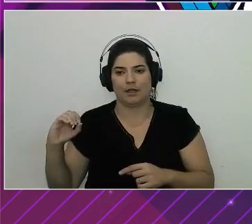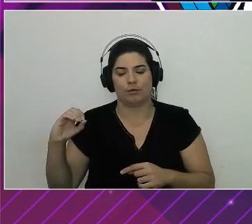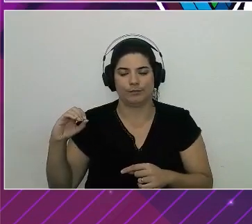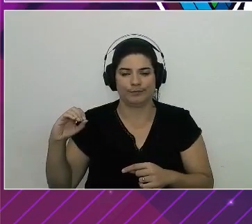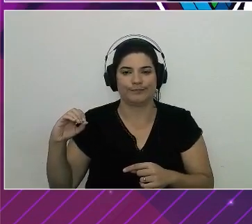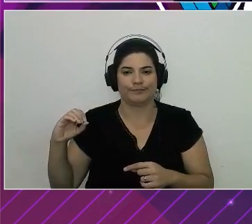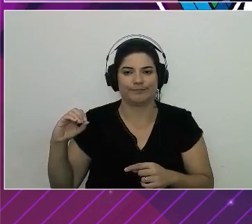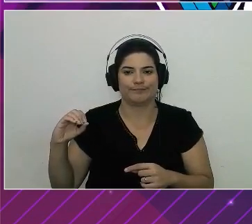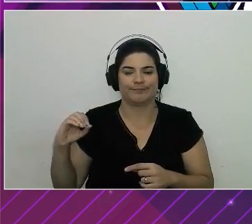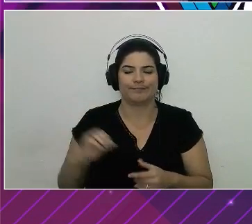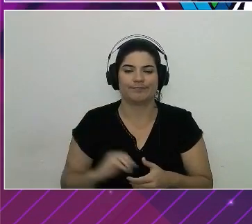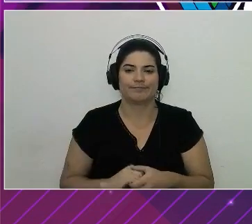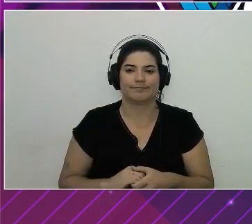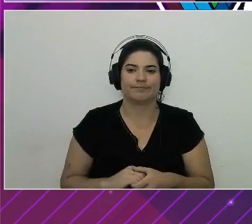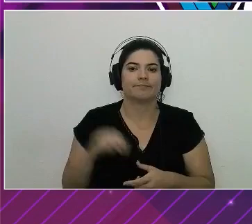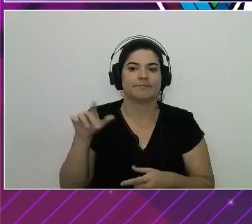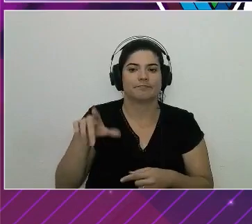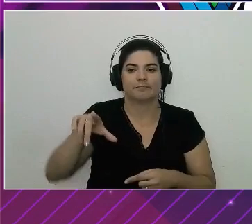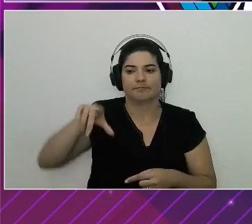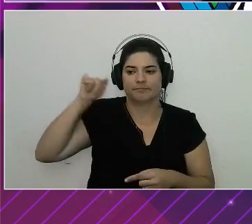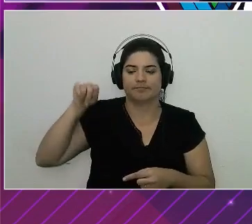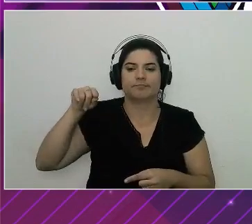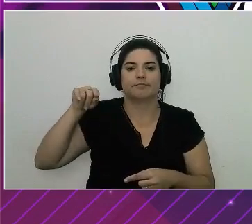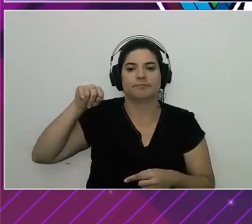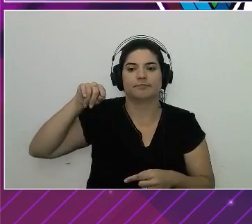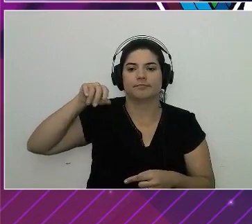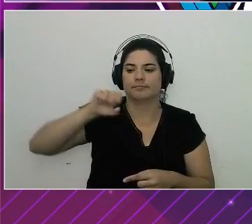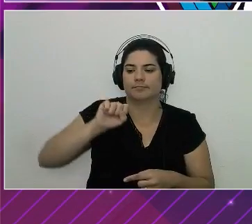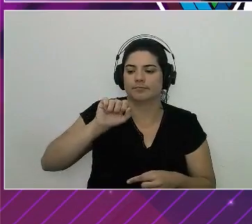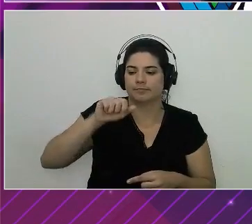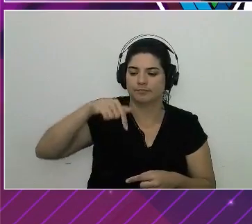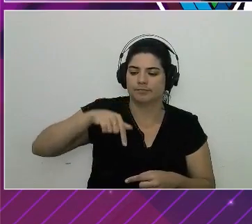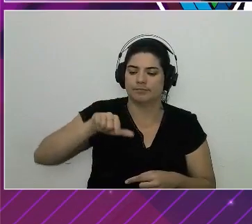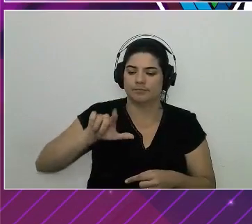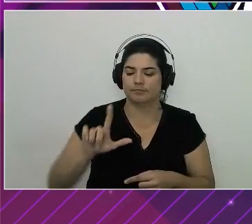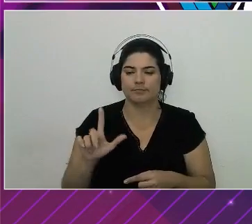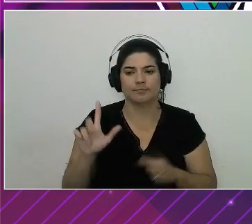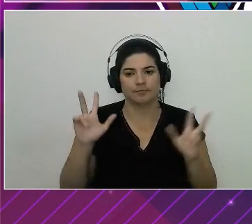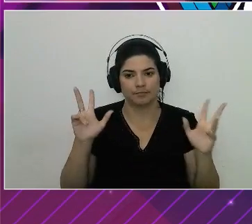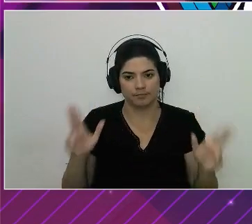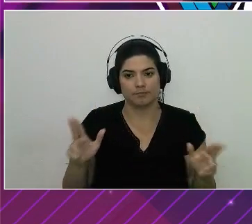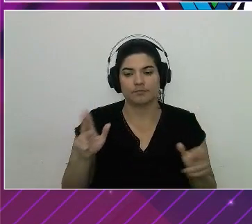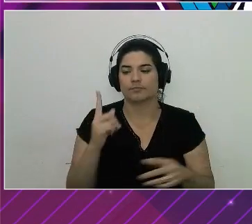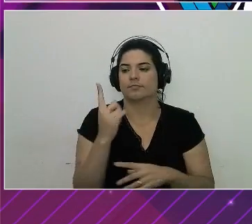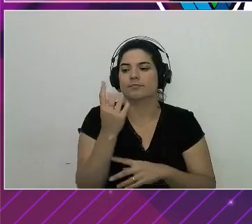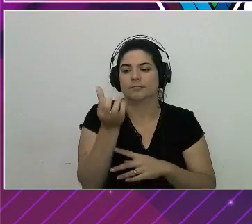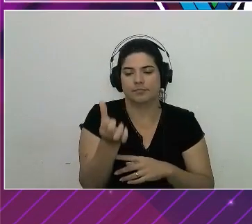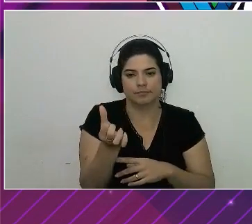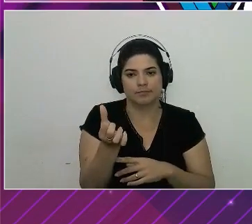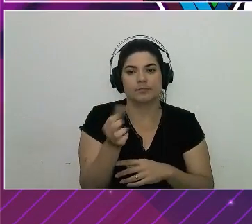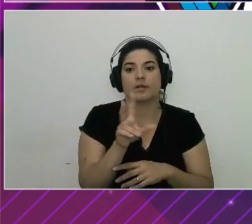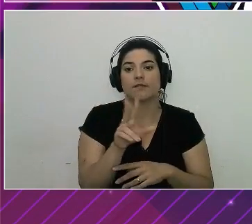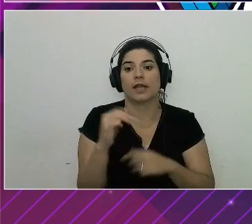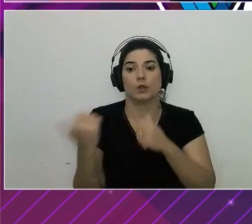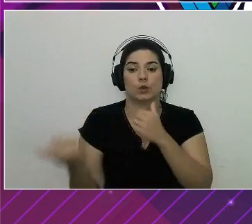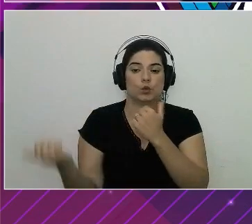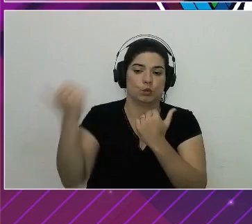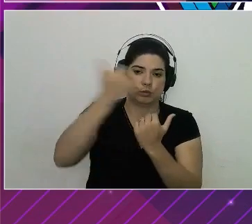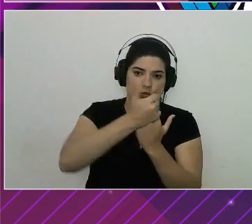Isso vai selecionar o SQL.rows, que é igual a 16, e isso vai ser substituído